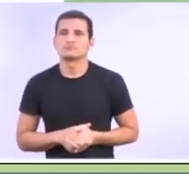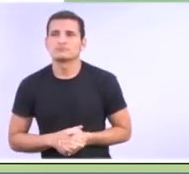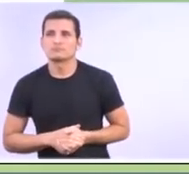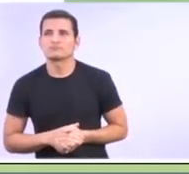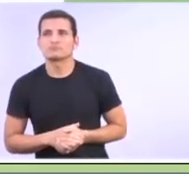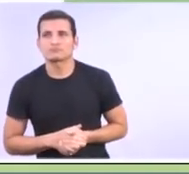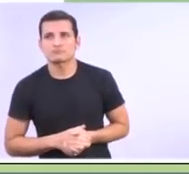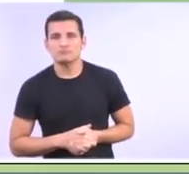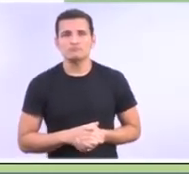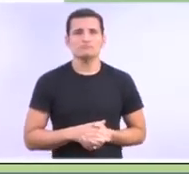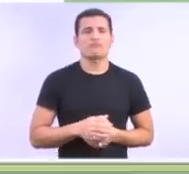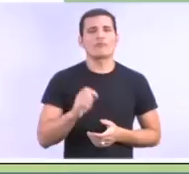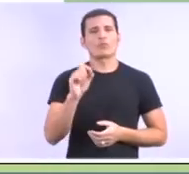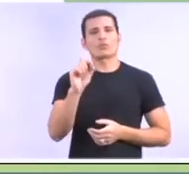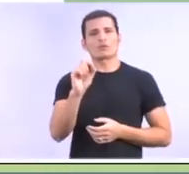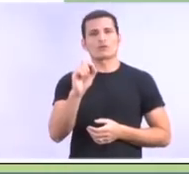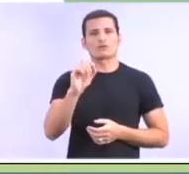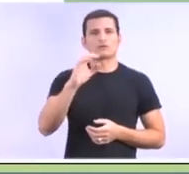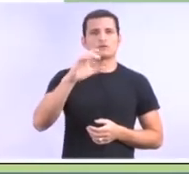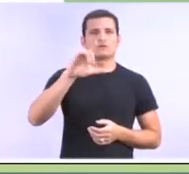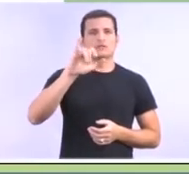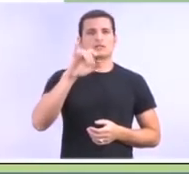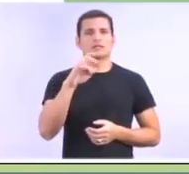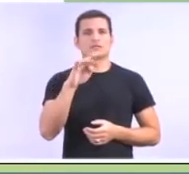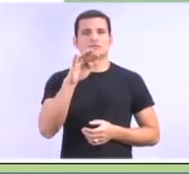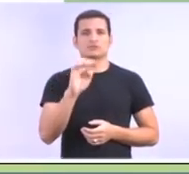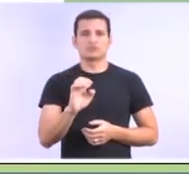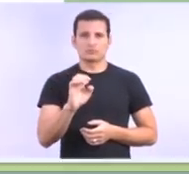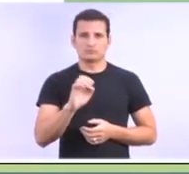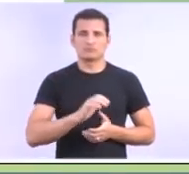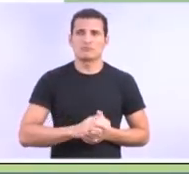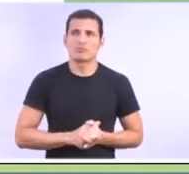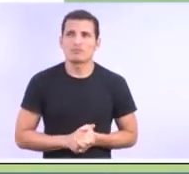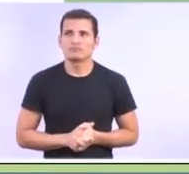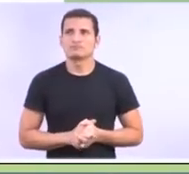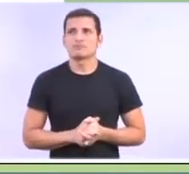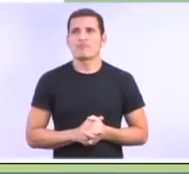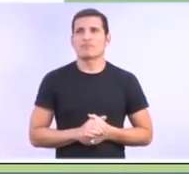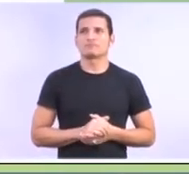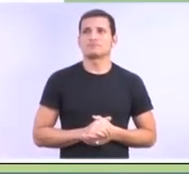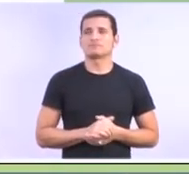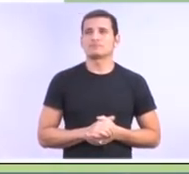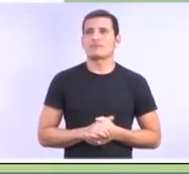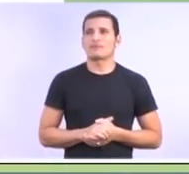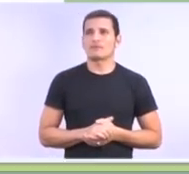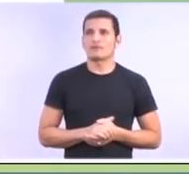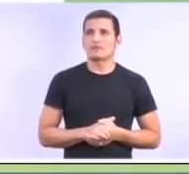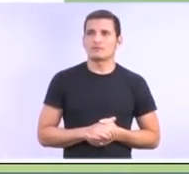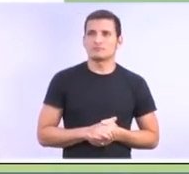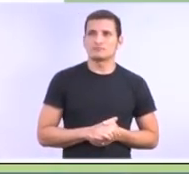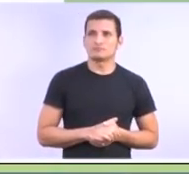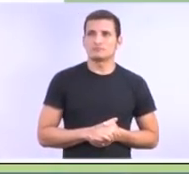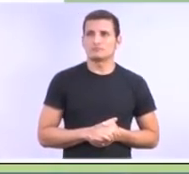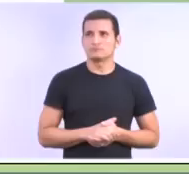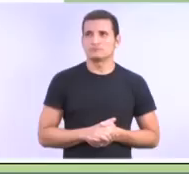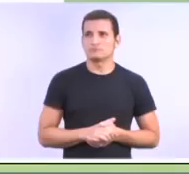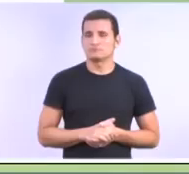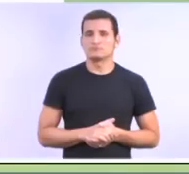o que é um cliente. Aí eu preciso, para descrever, como a gente viu na aula passada, eu